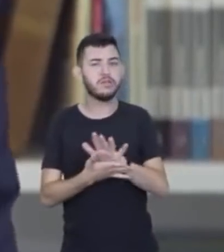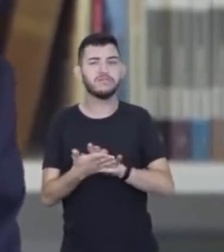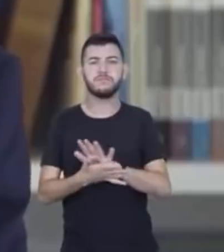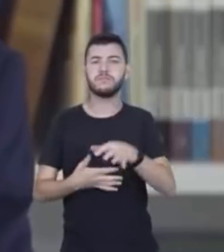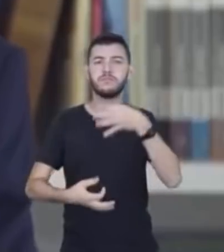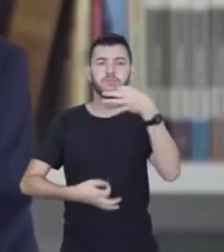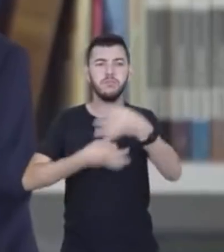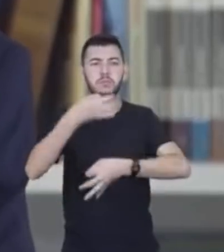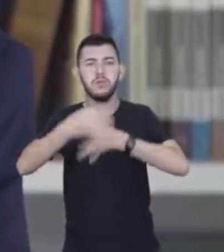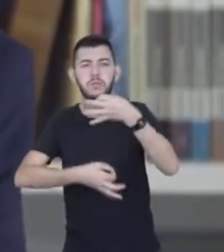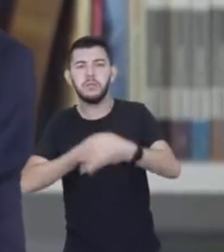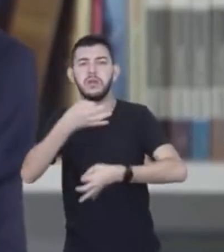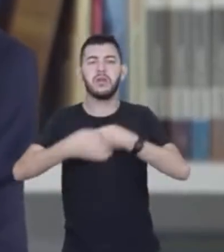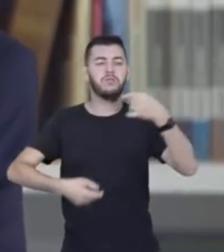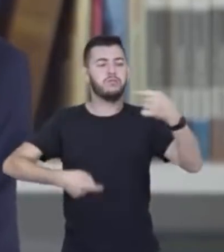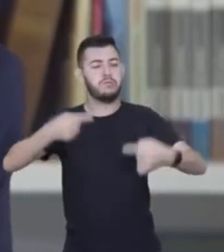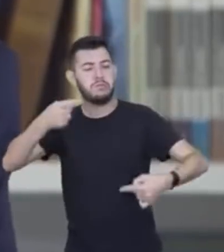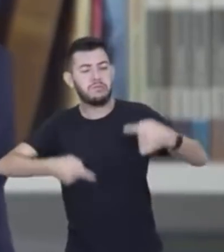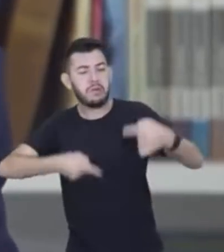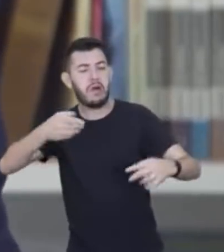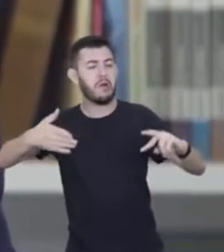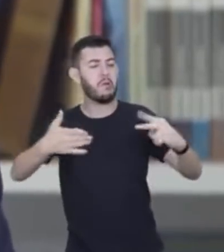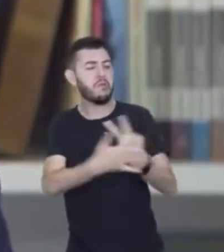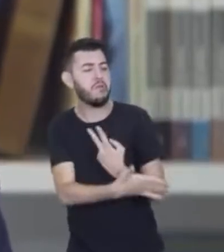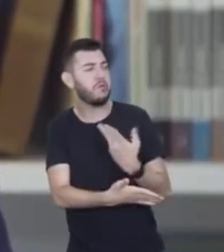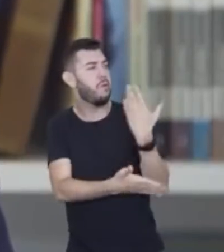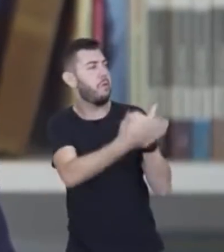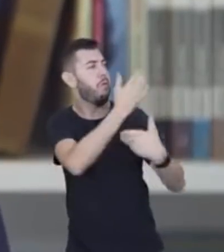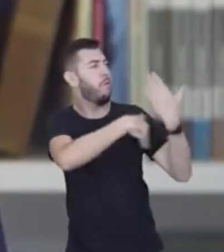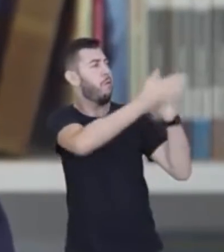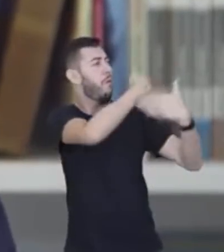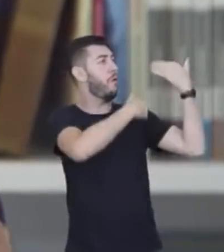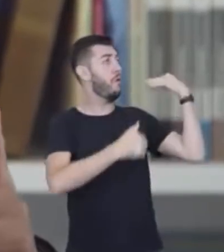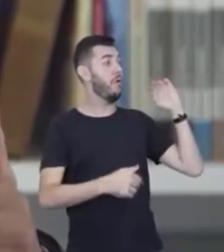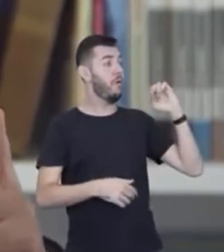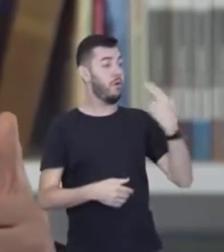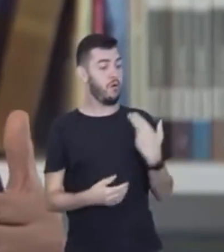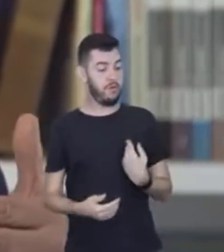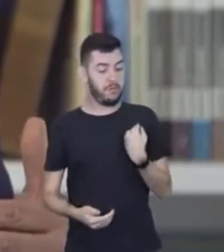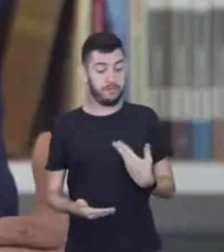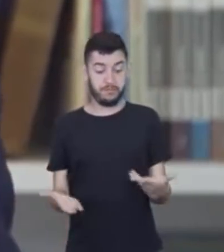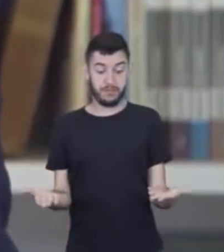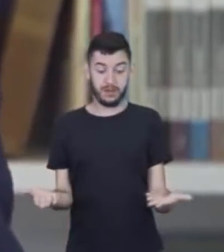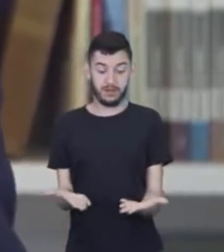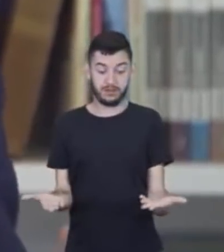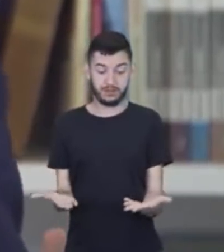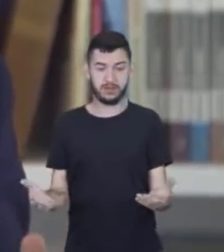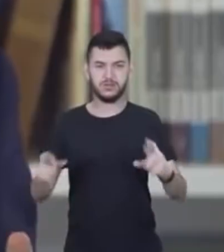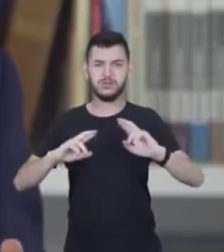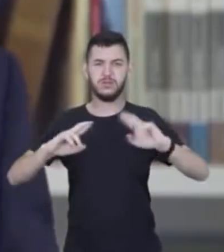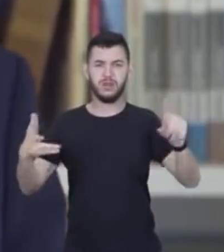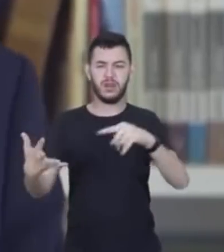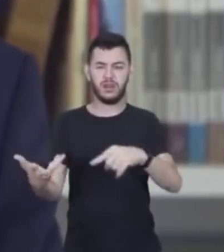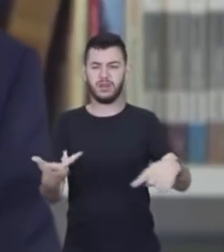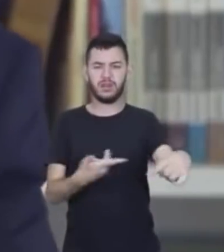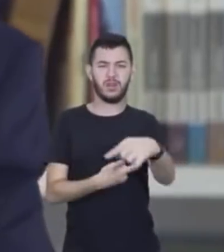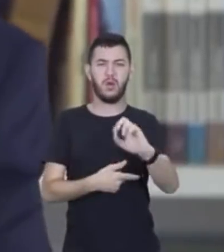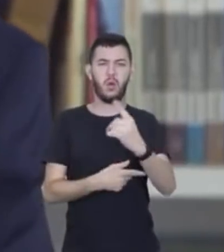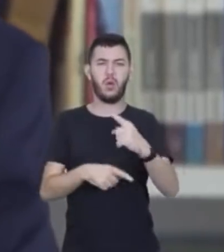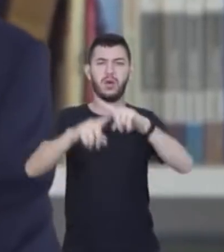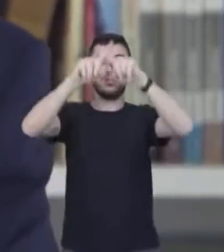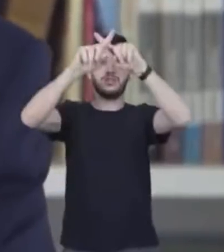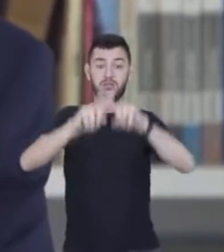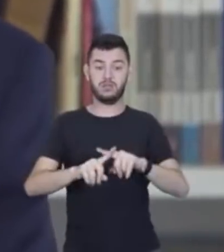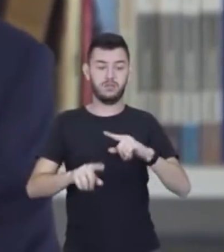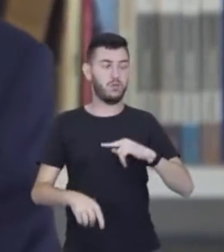nenhuma diferença do presente nem as disputas de ontem nem as